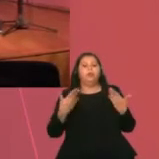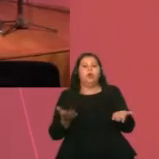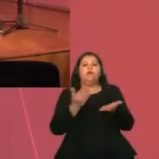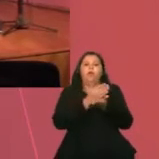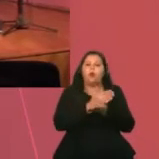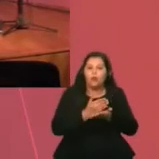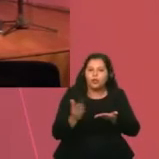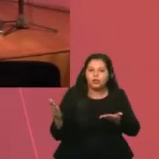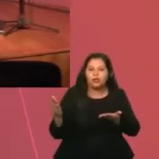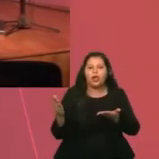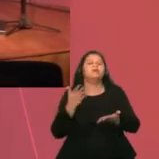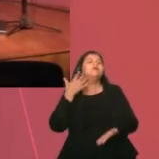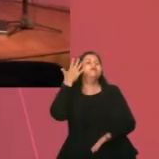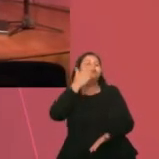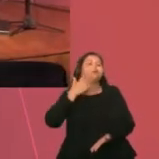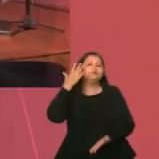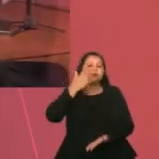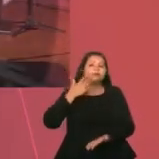projeção